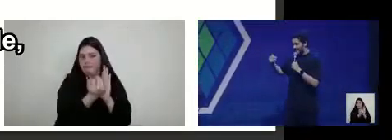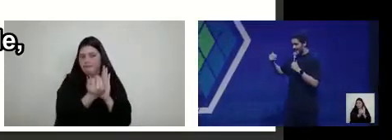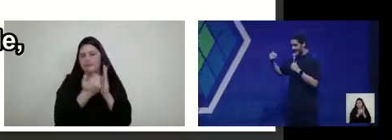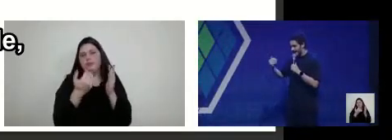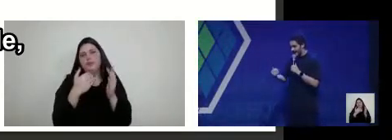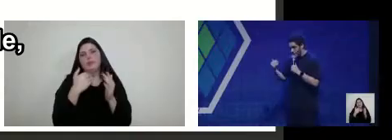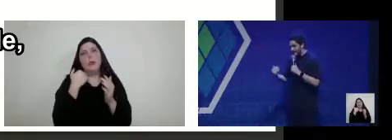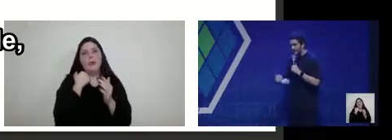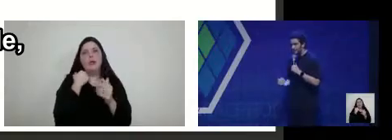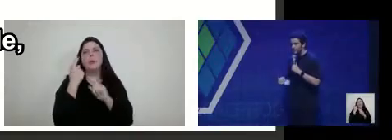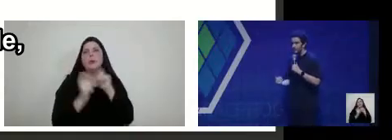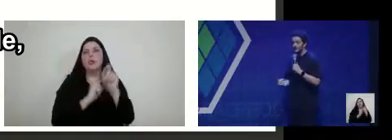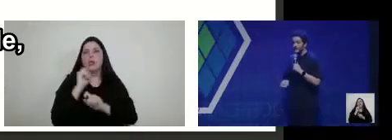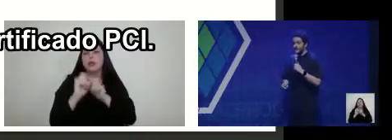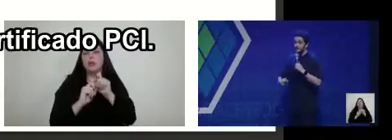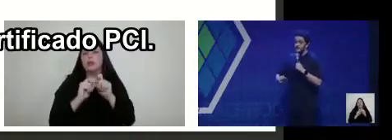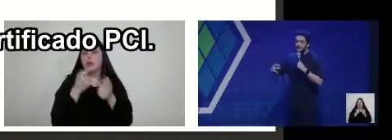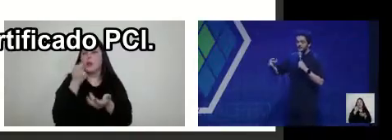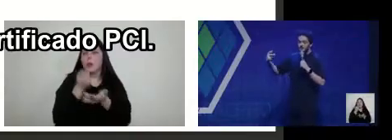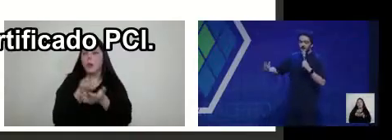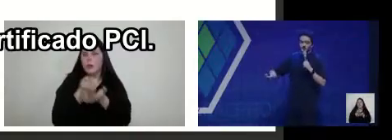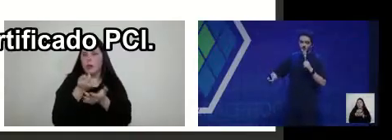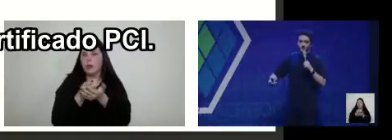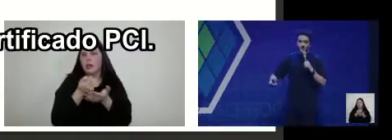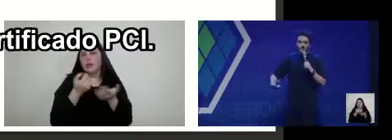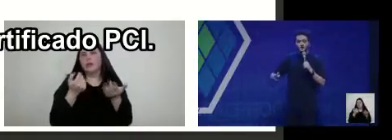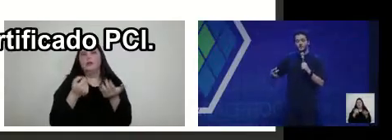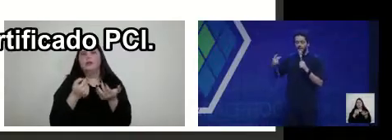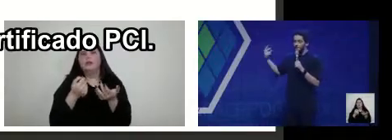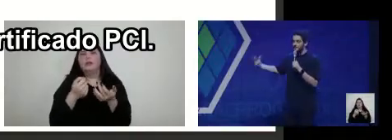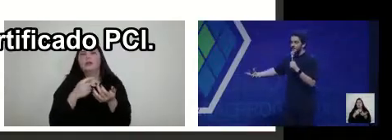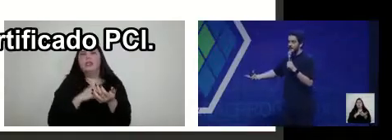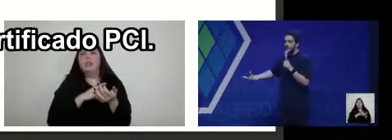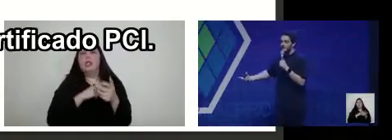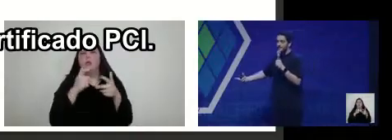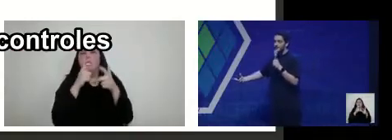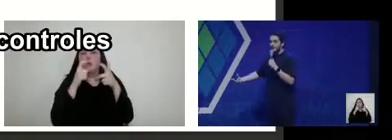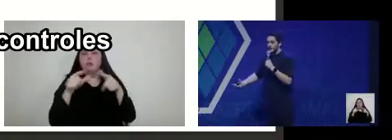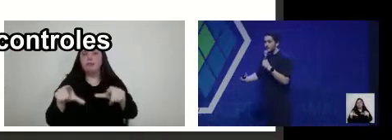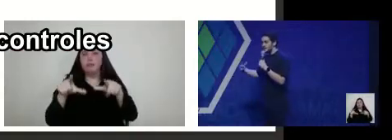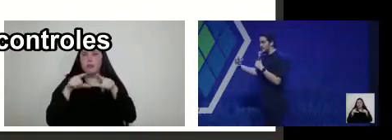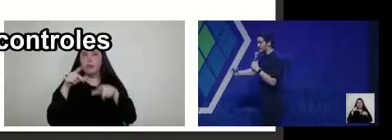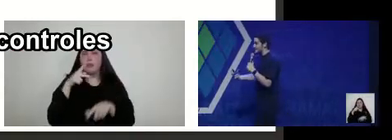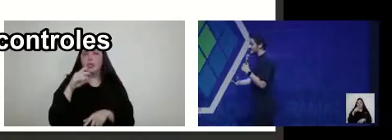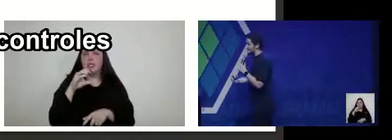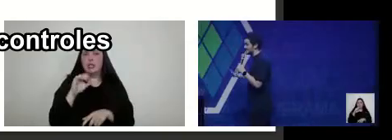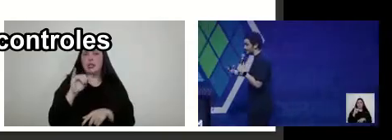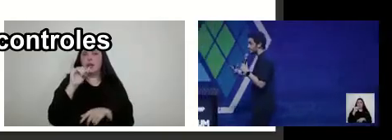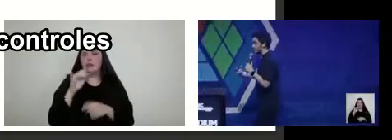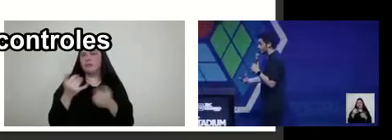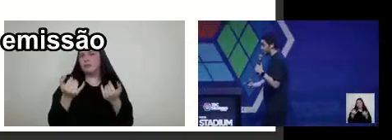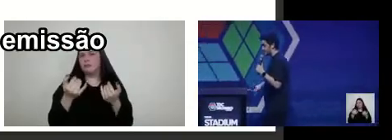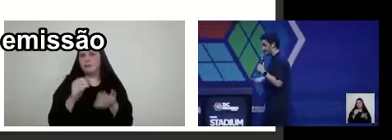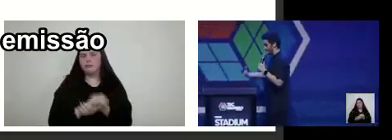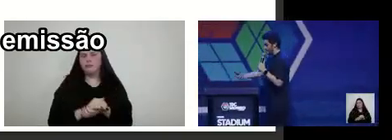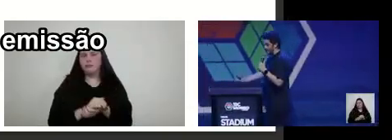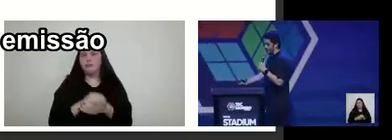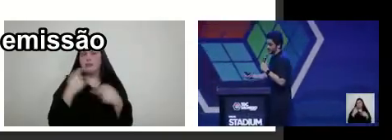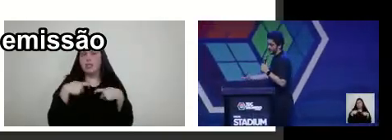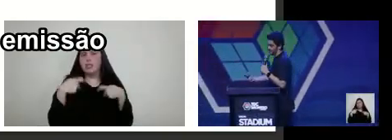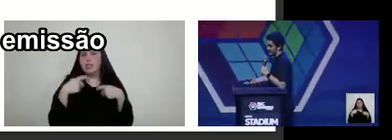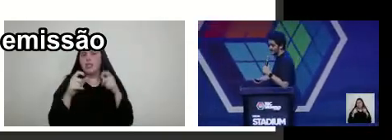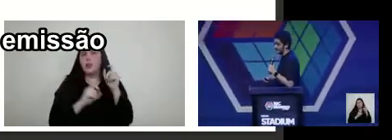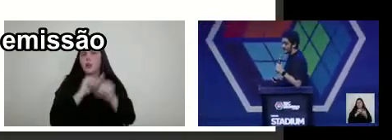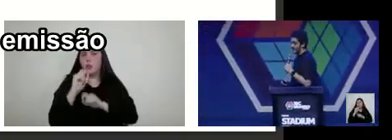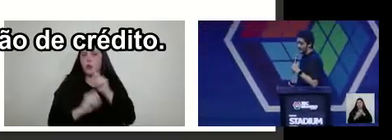extremamente, obrigatório, na verdade, que você tenha o seu ambiente certificado PCI. Então você precisa ter certos controles que permitem